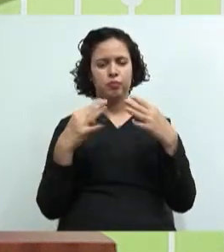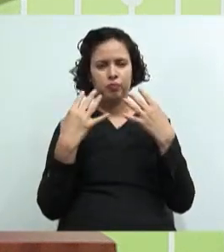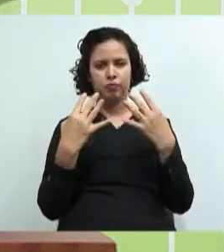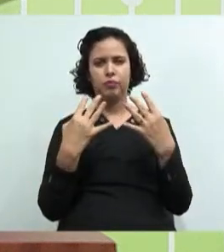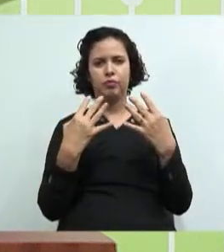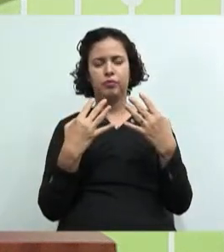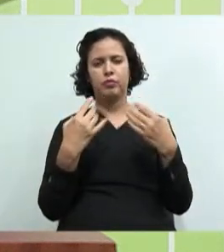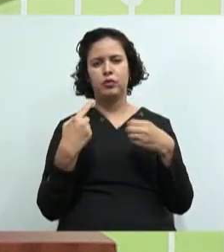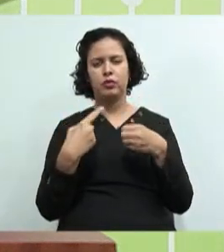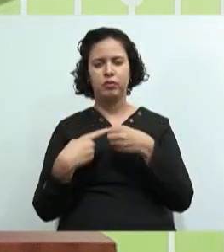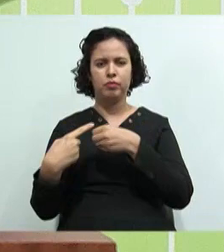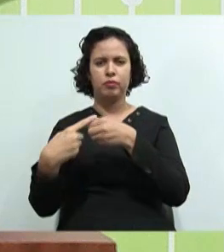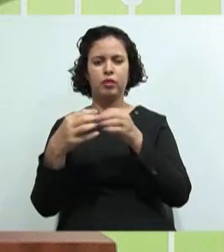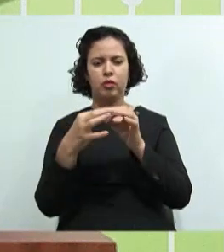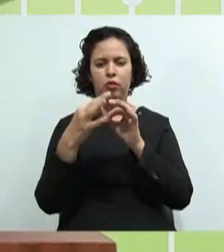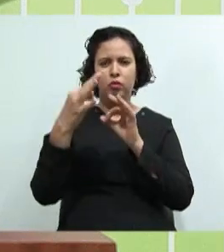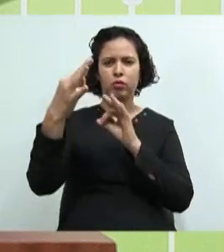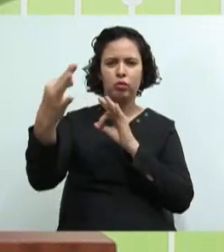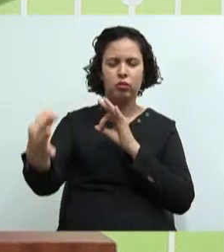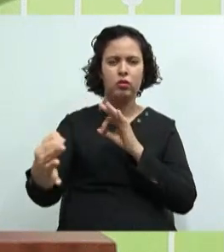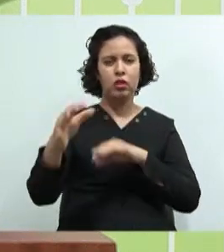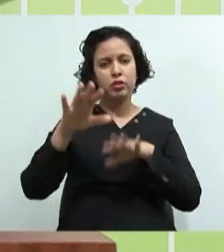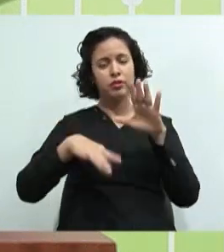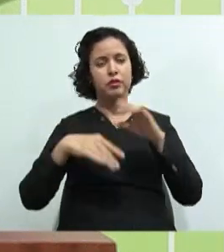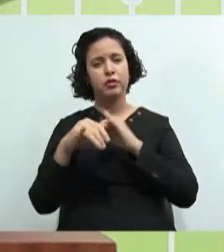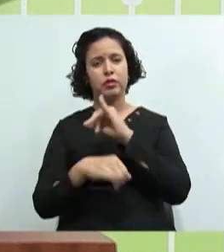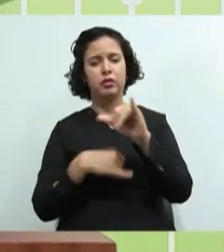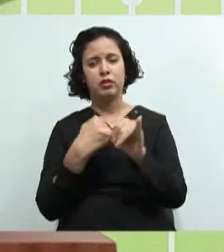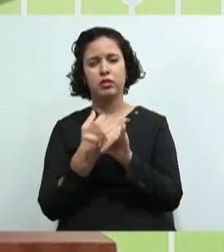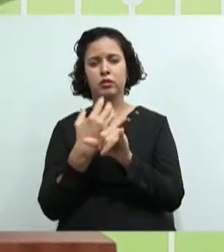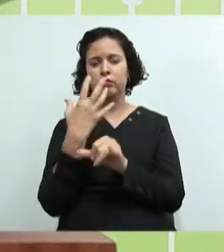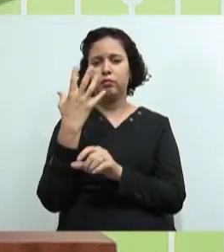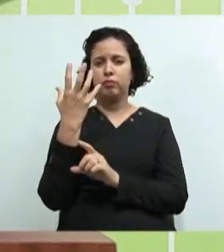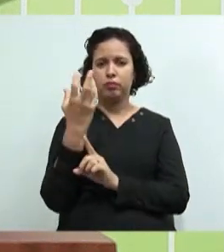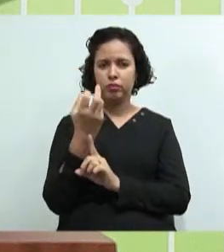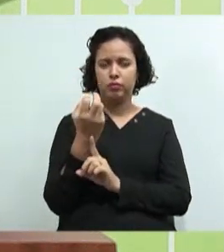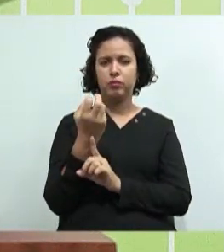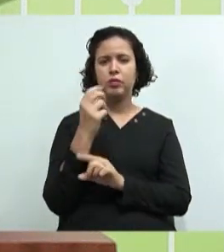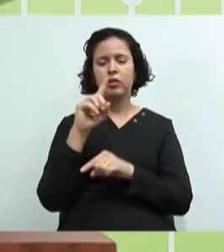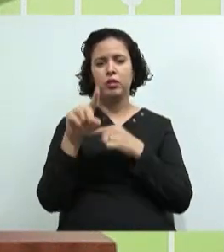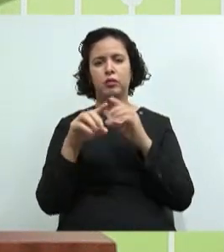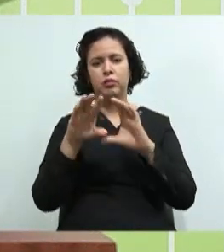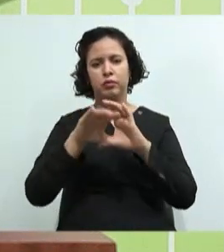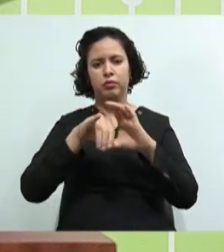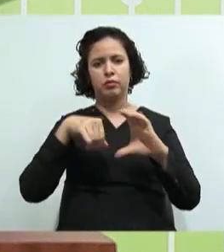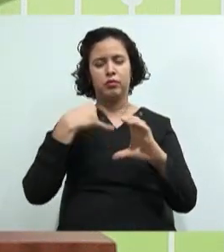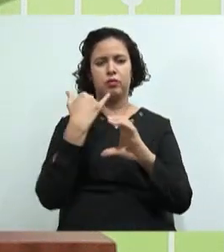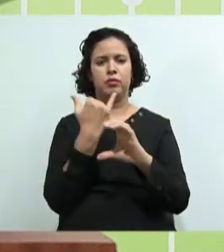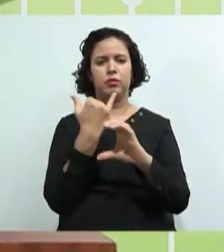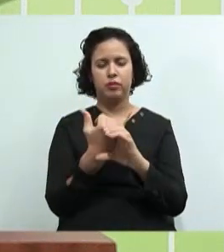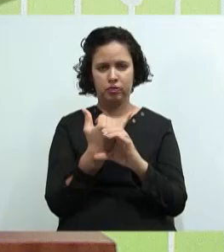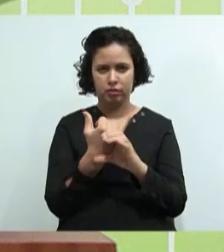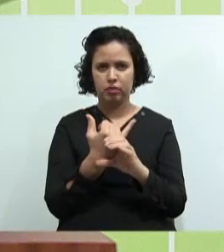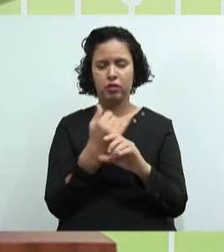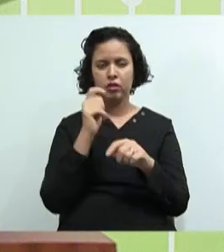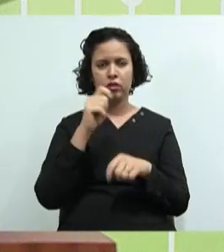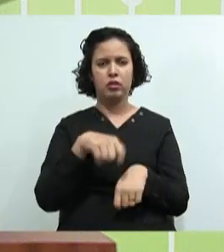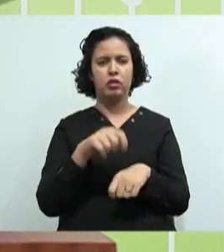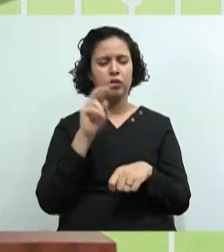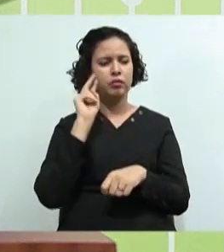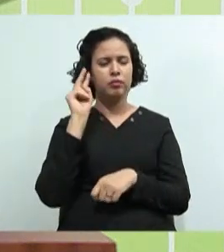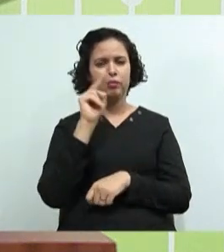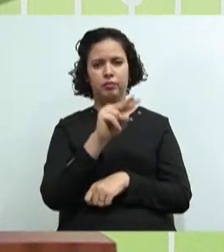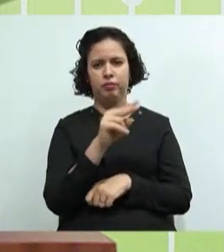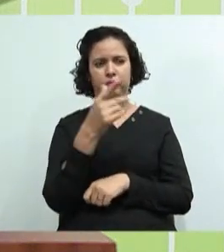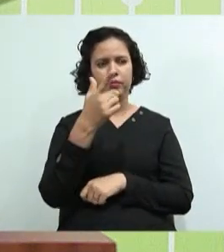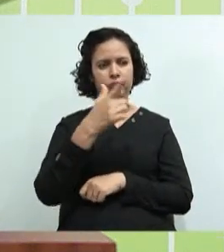conta de o sinal não está muito bom, deu algum problema no equipamento, mas depois da aula ela vai subir lá para o nosso canal do YouTube,